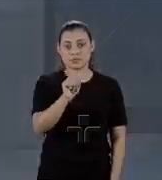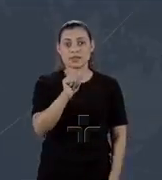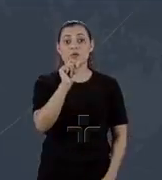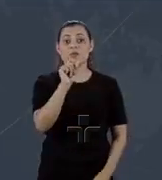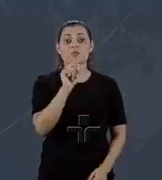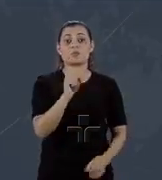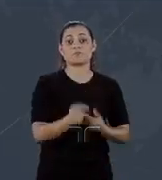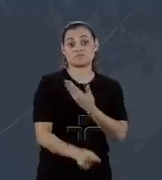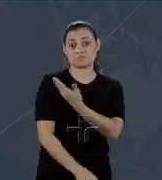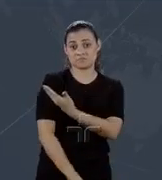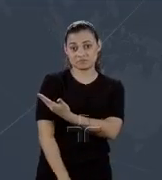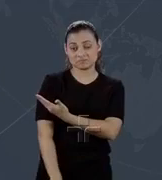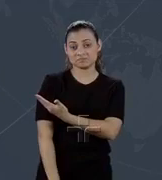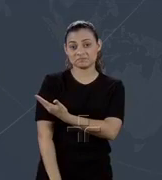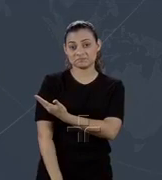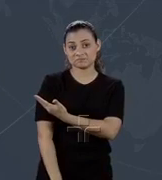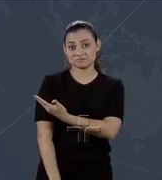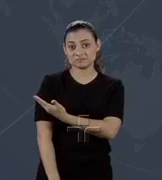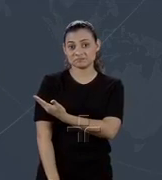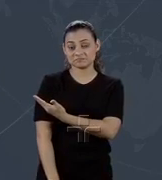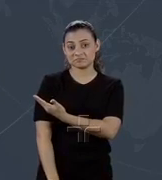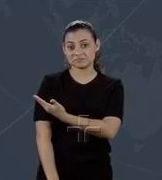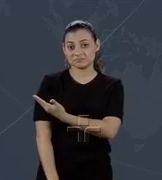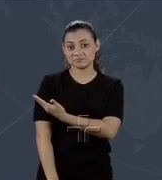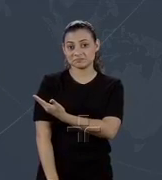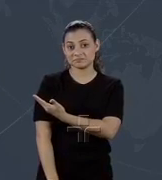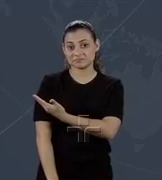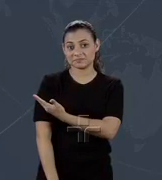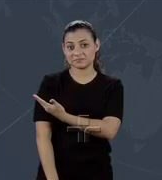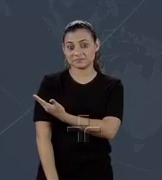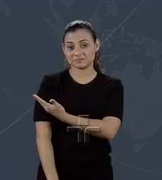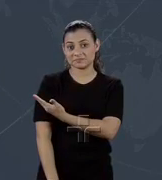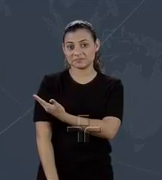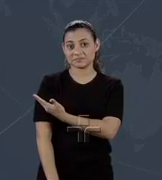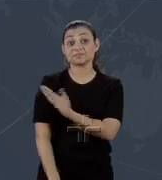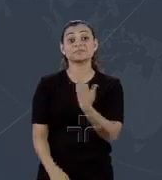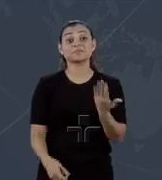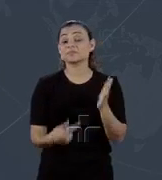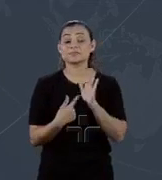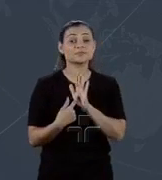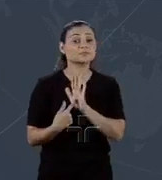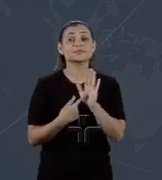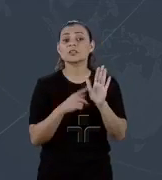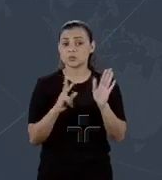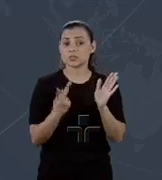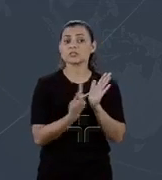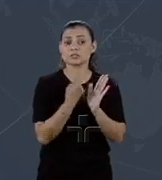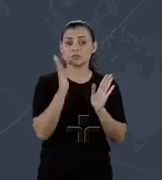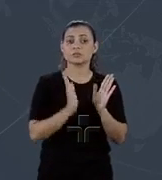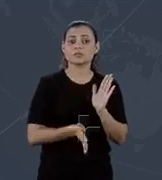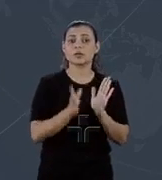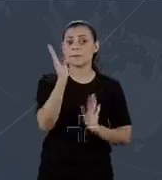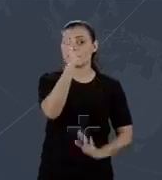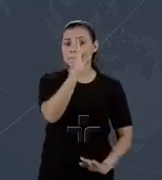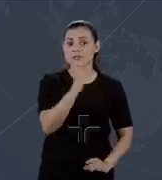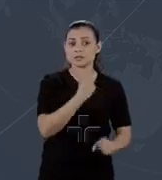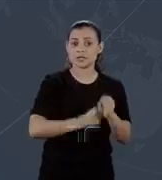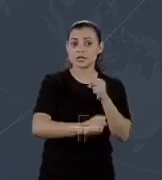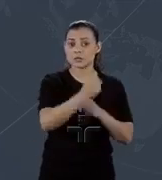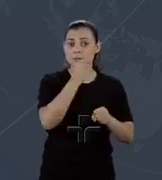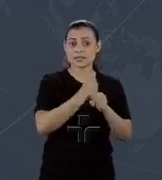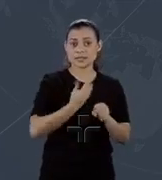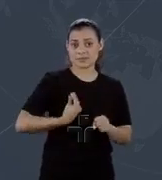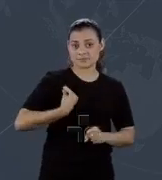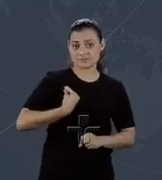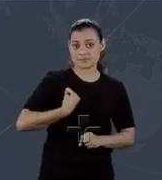do historiador escocês, está aí na tela, Niall Ferguson, que teve inclusive no Brasil no ano passado,